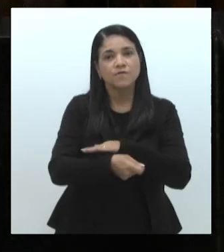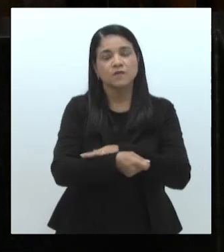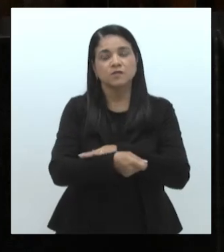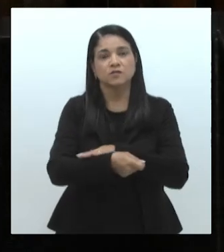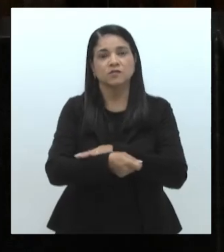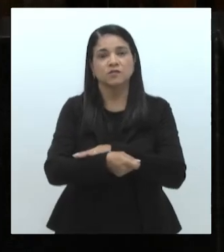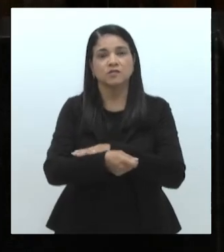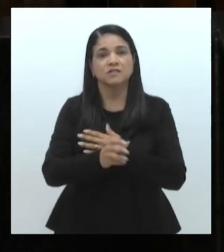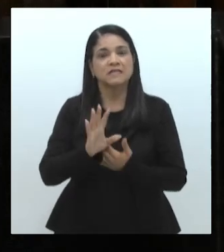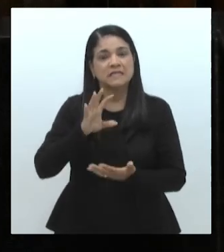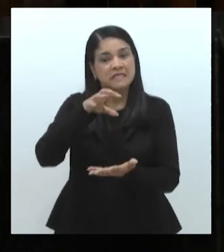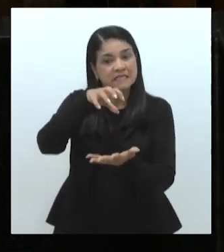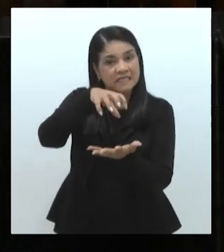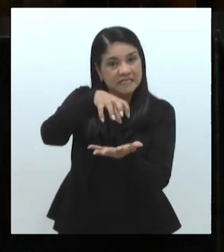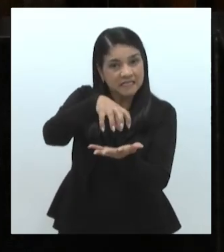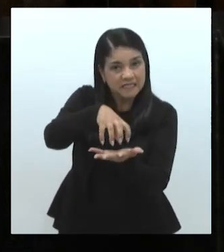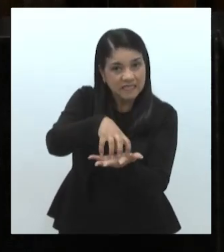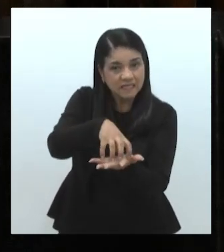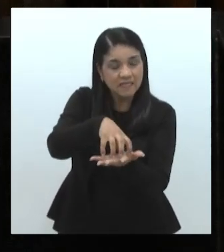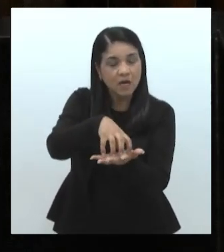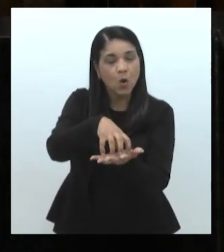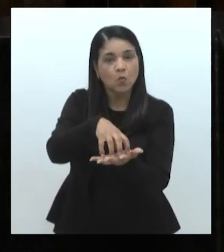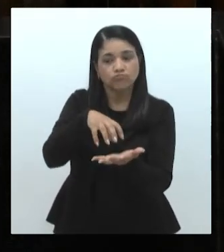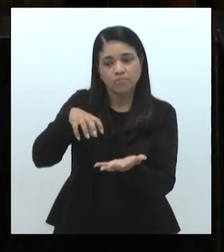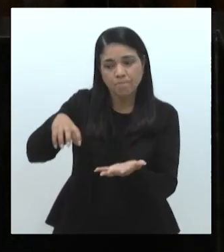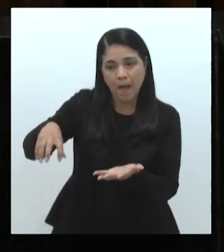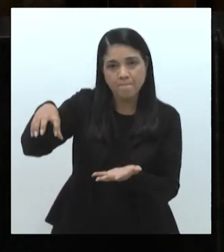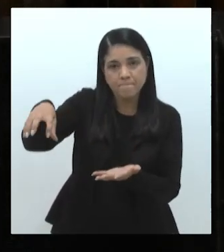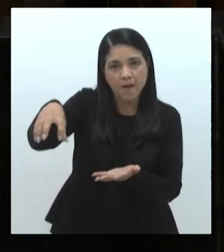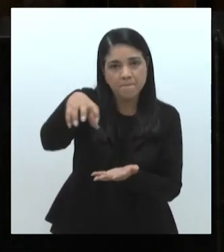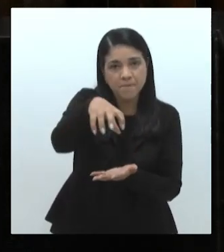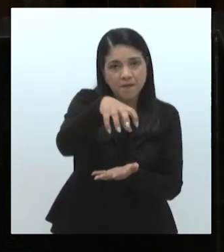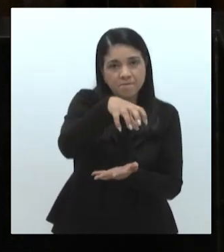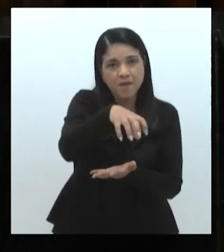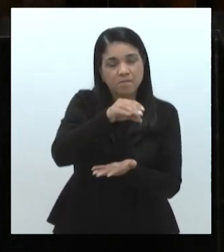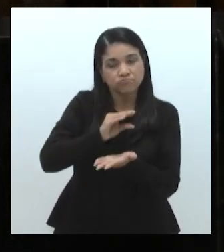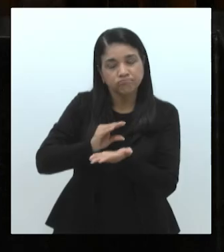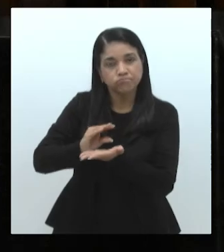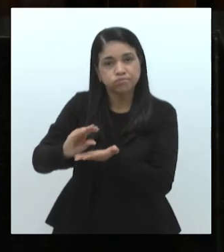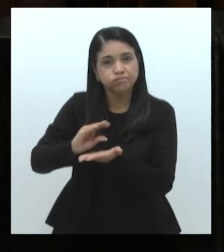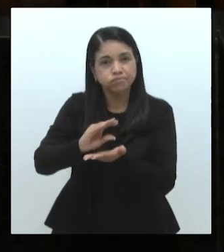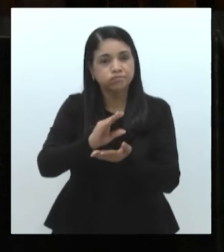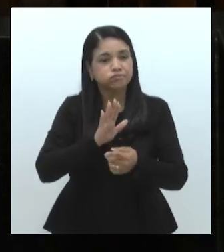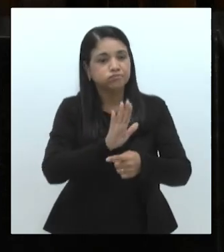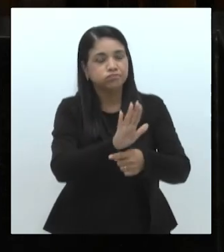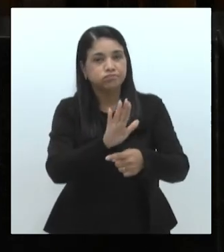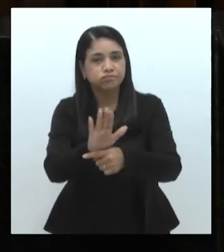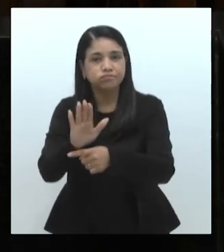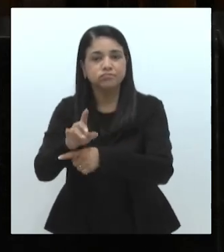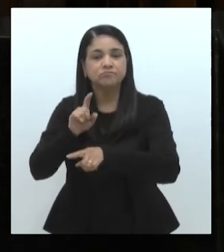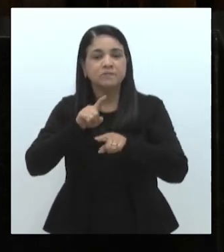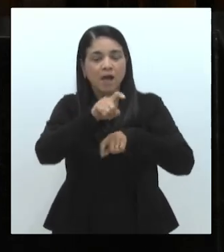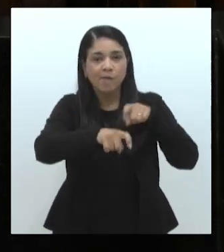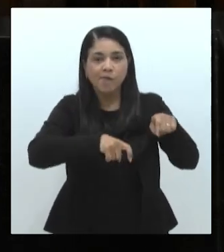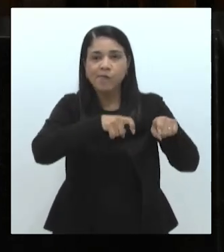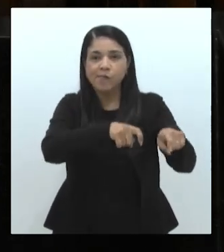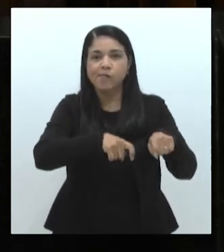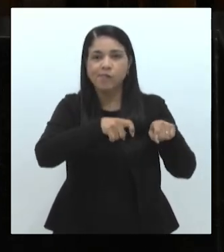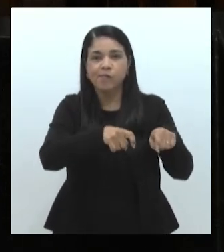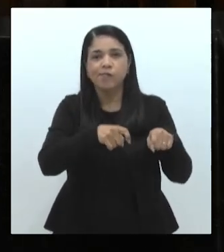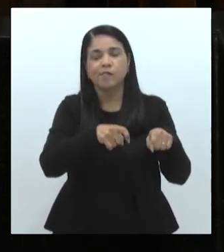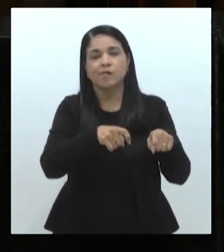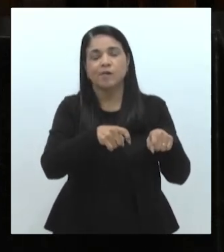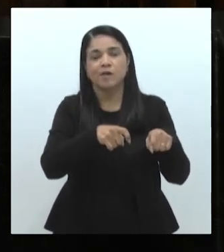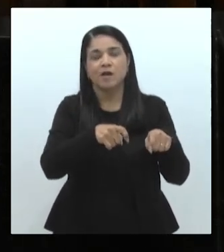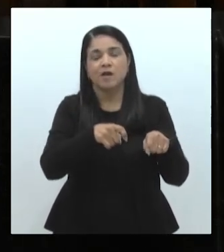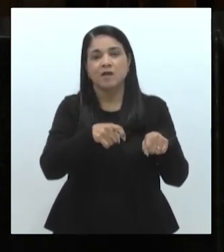centrais de abastecimento regionais e fomentando a comercialização do pequeno produtor, em todas as regiões